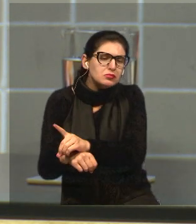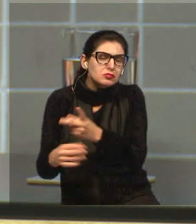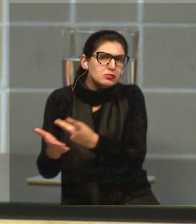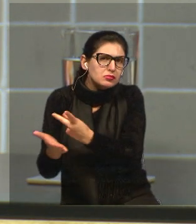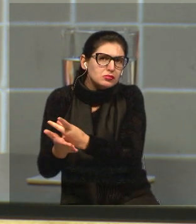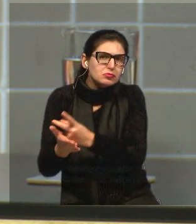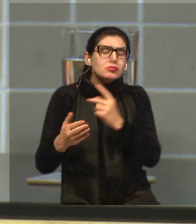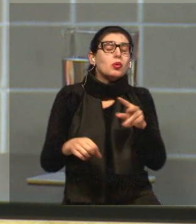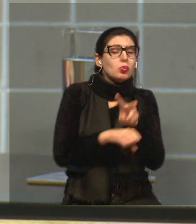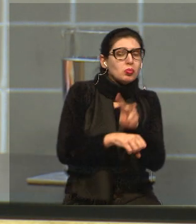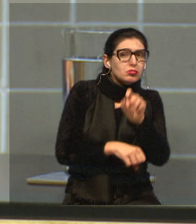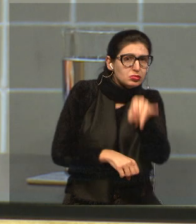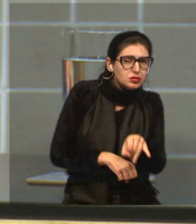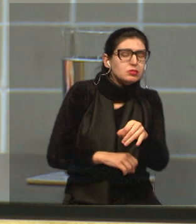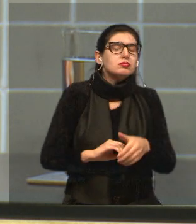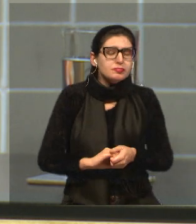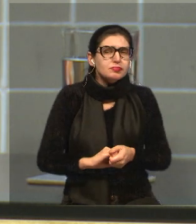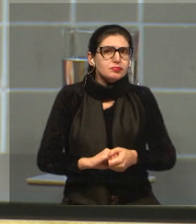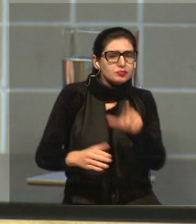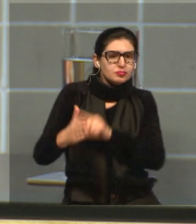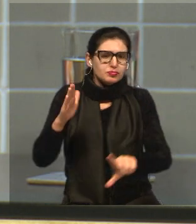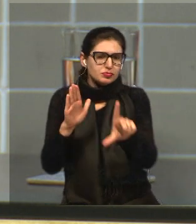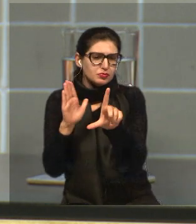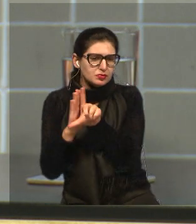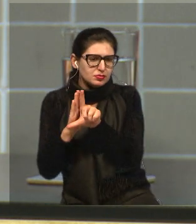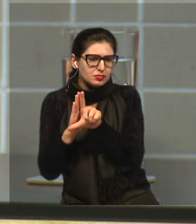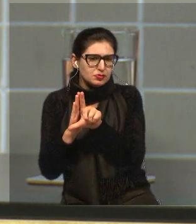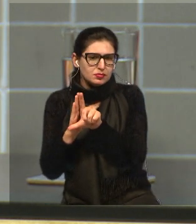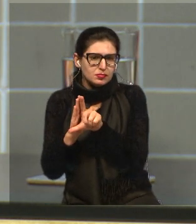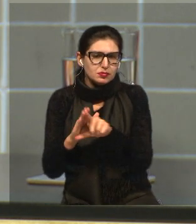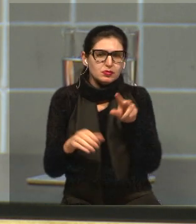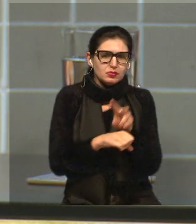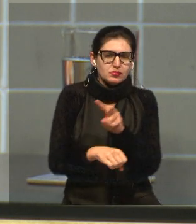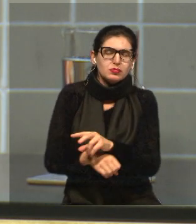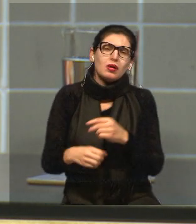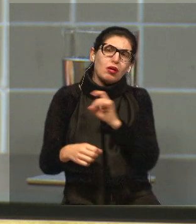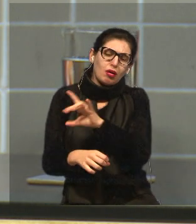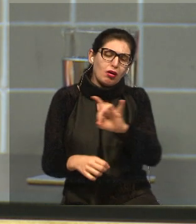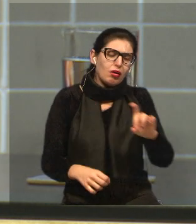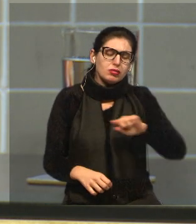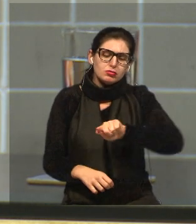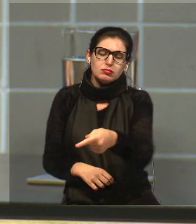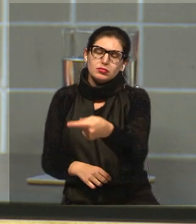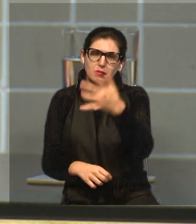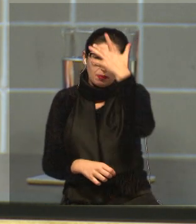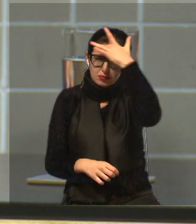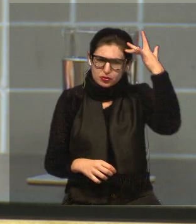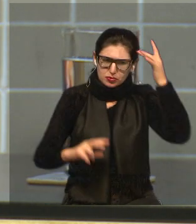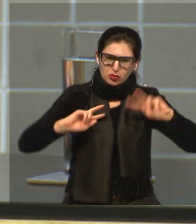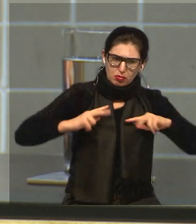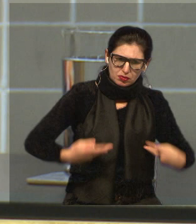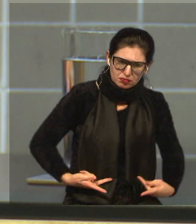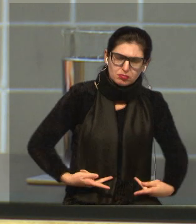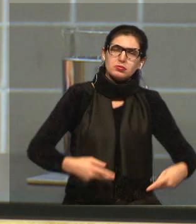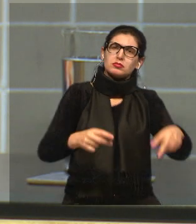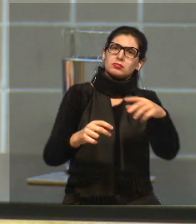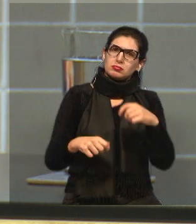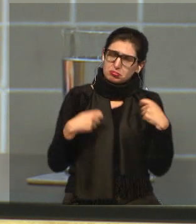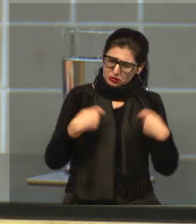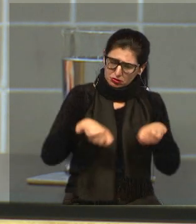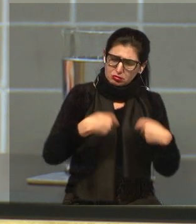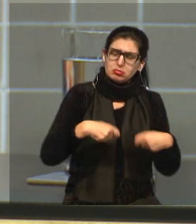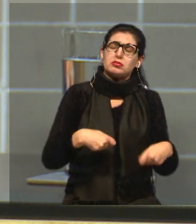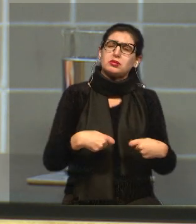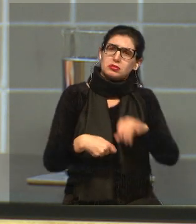A legislação determina que a cada 100.000 habitantes deverá possuir um conselho tutelar,